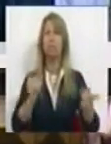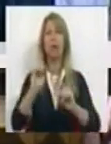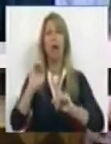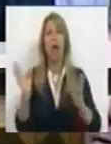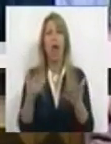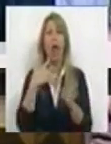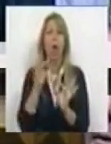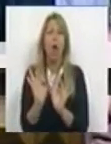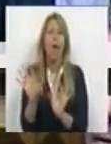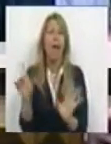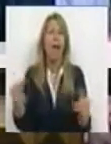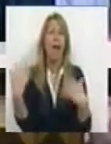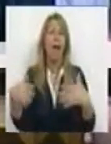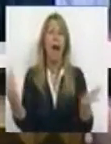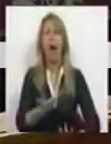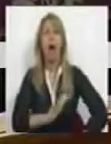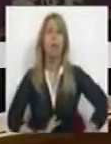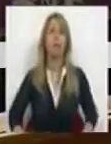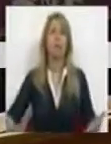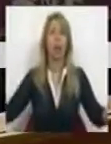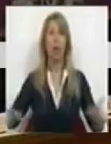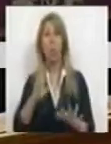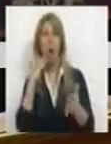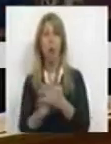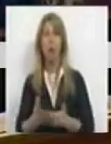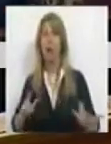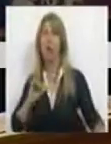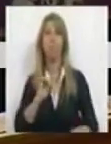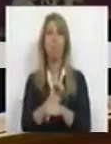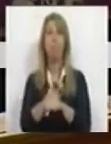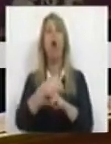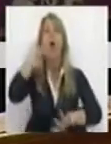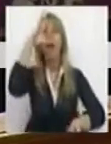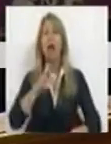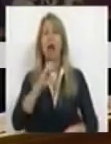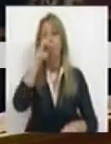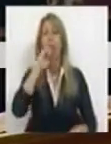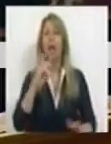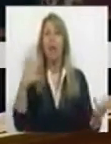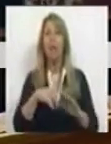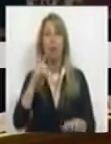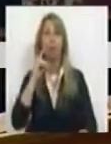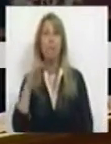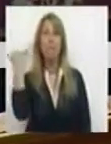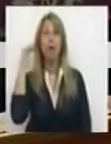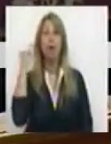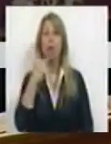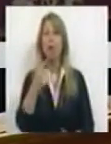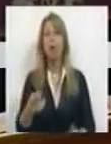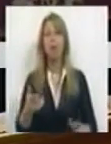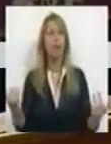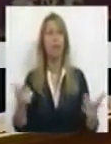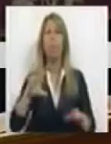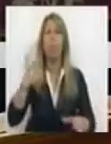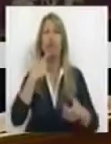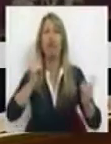um resíduo arcaico, como uma força de bloqueio. Lembramos-nos de Passos Coelho dizendo que o país não podia viver em permanente sobressalto